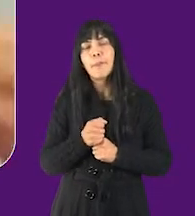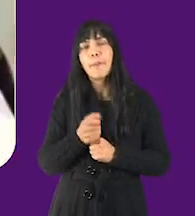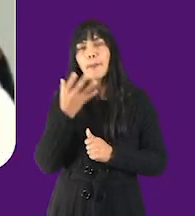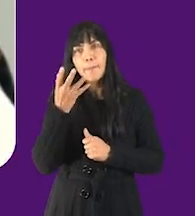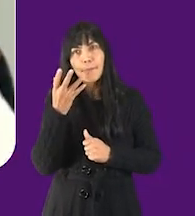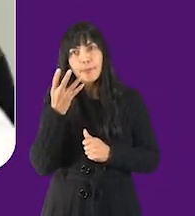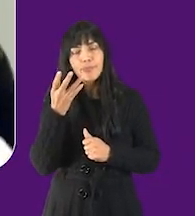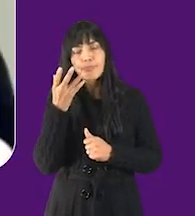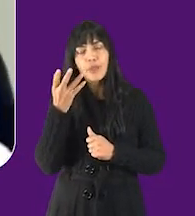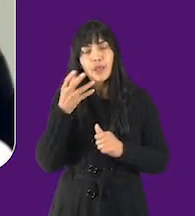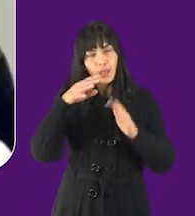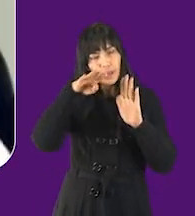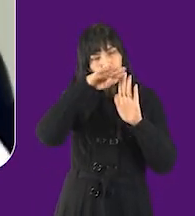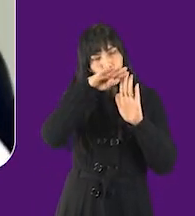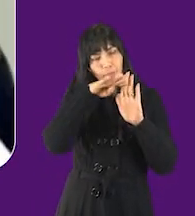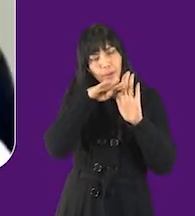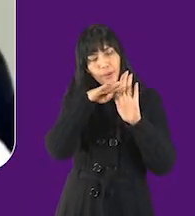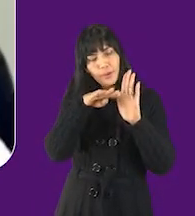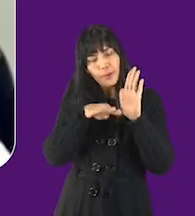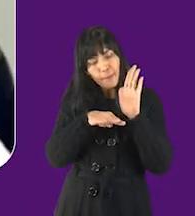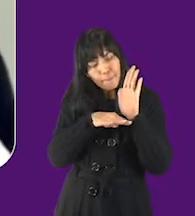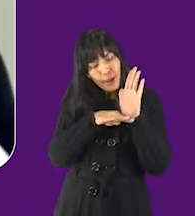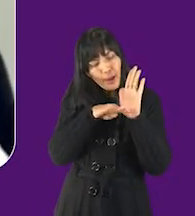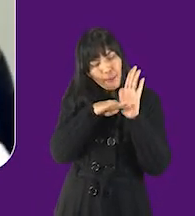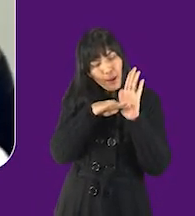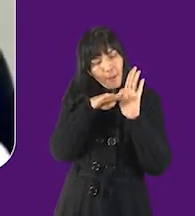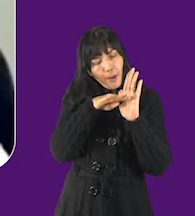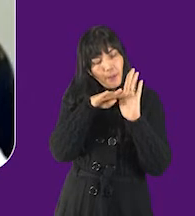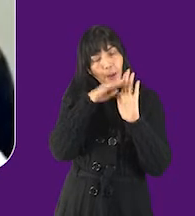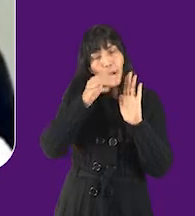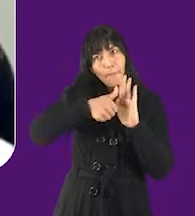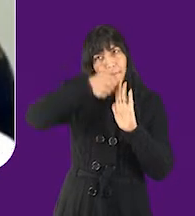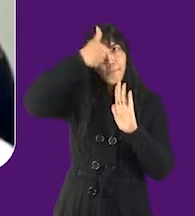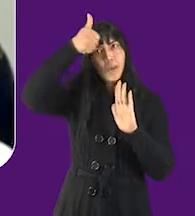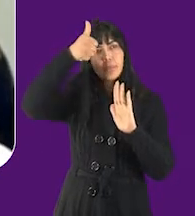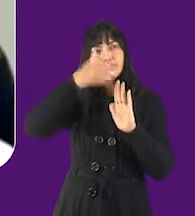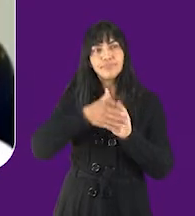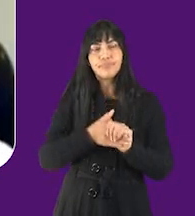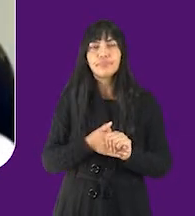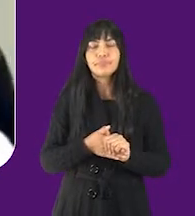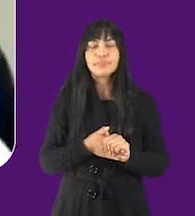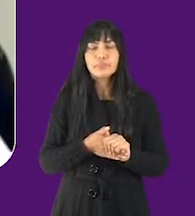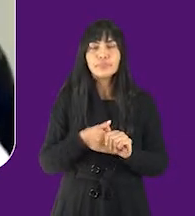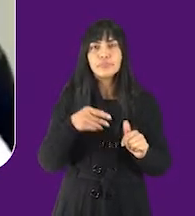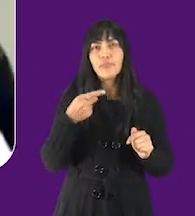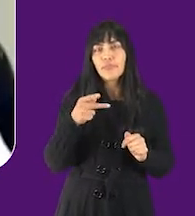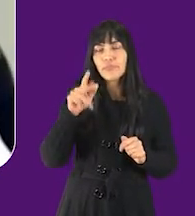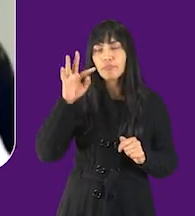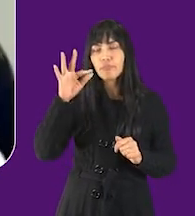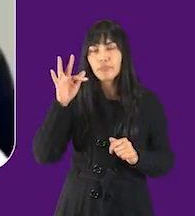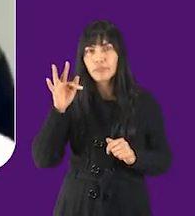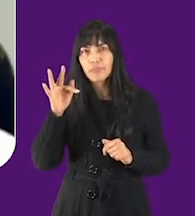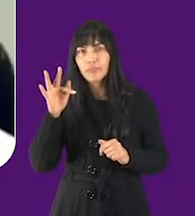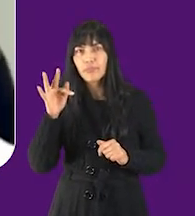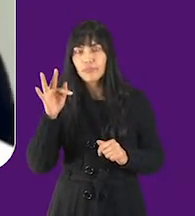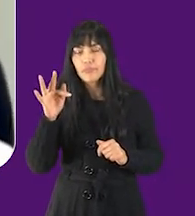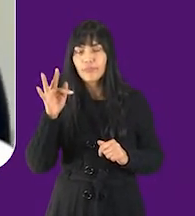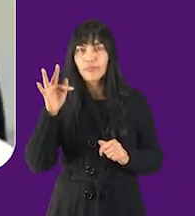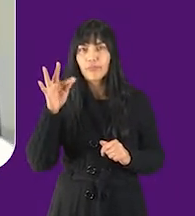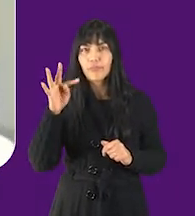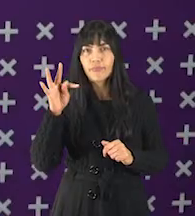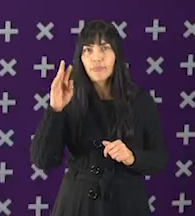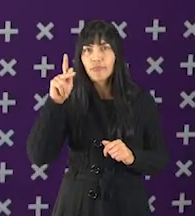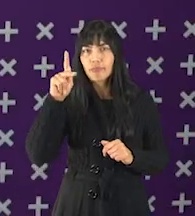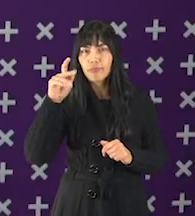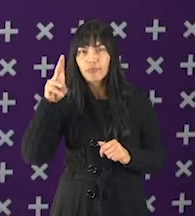trazer todos os clientes a um nível de produtividade global. Isso, para mim, é um desafio incrível. E o TPM, ou WCM, como eu